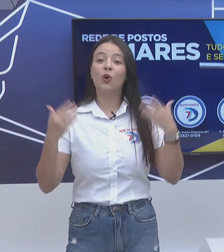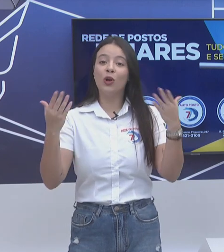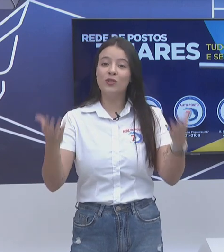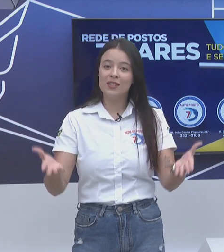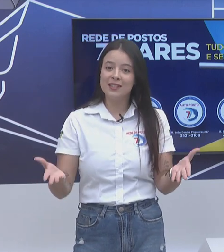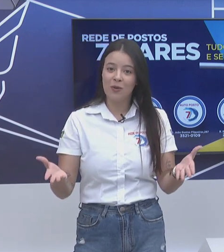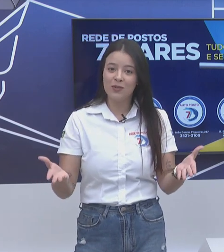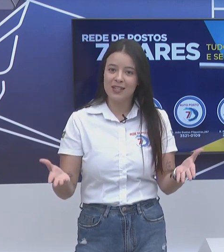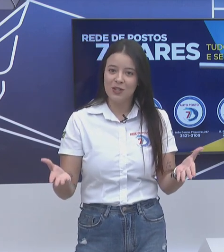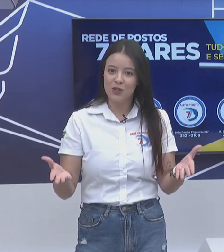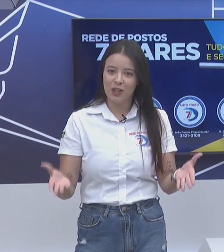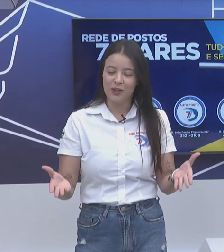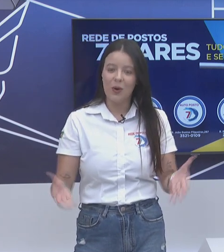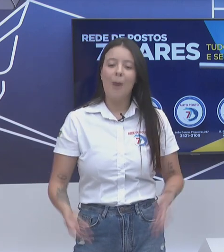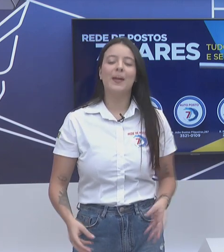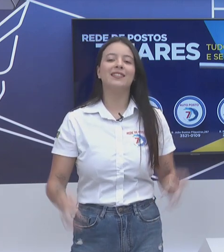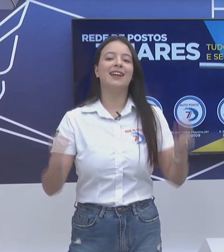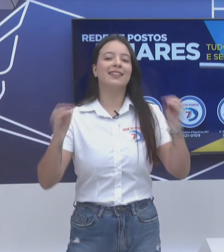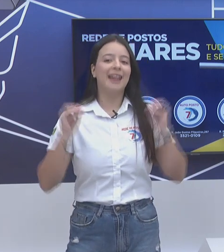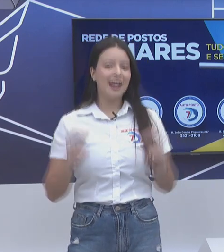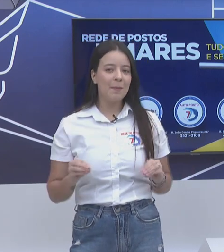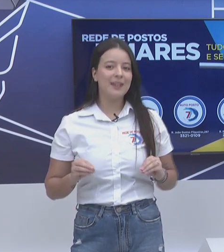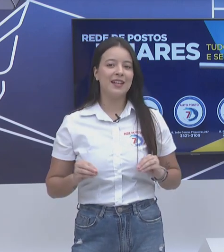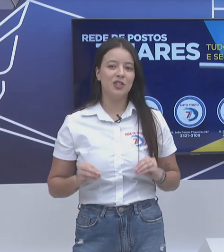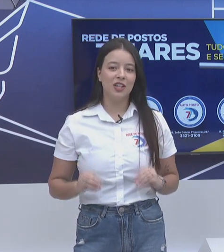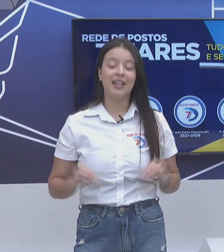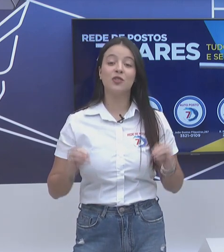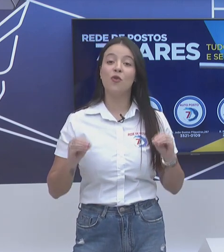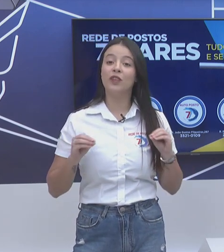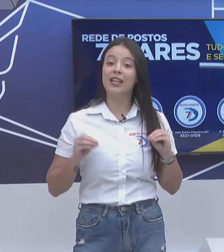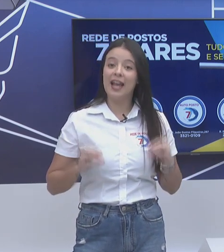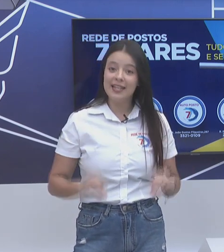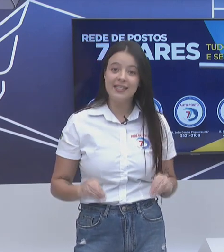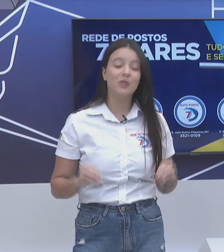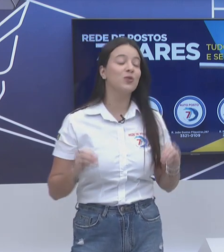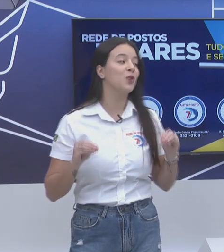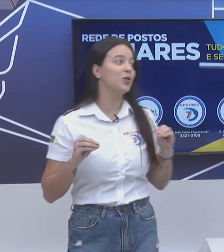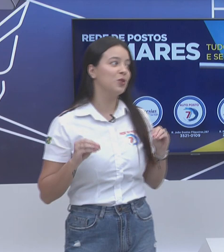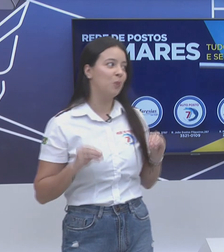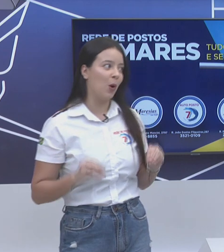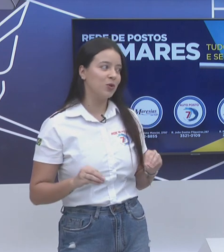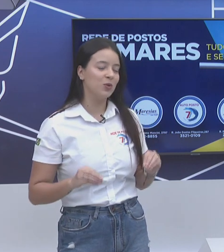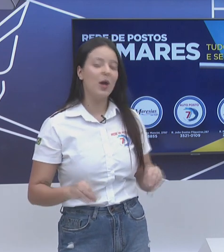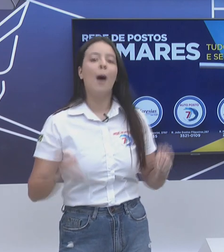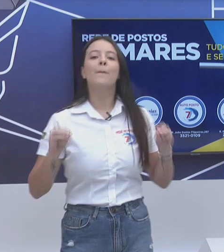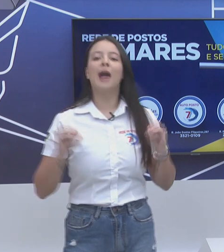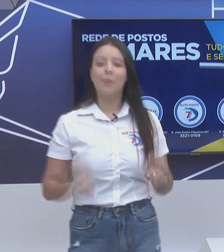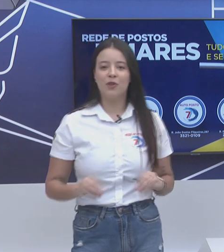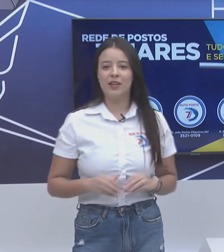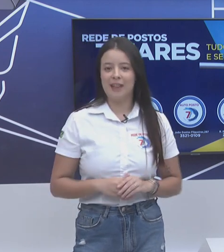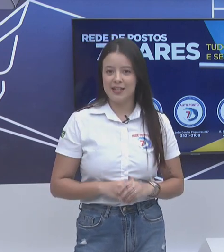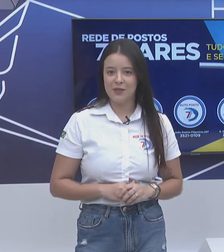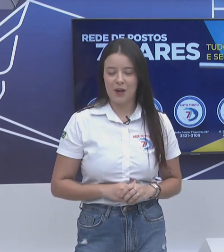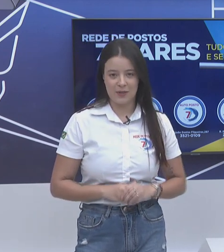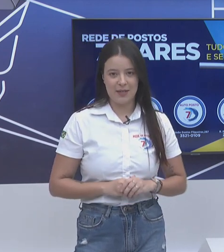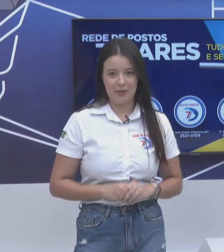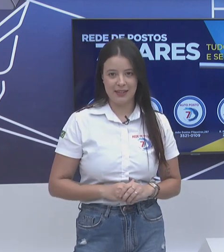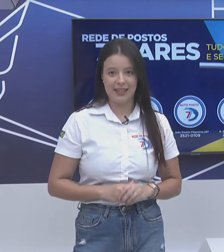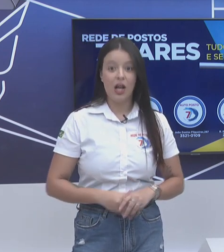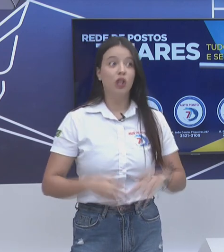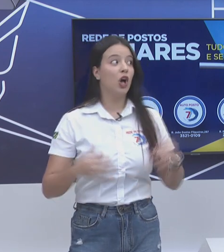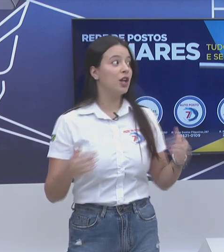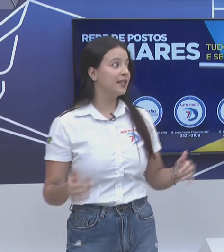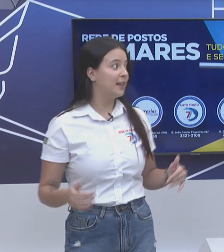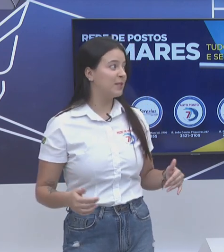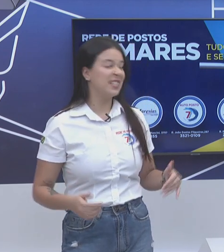pra todos que estão nos assistindo, pra dar aquela passadinha nas conveniências dos nossos postos, pra aproveitar esse final de